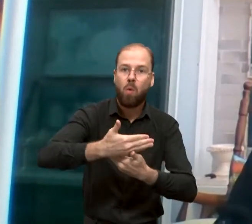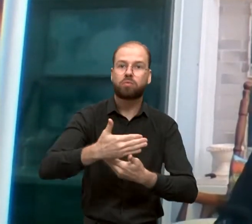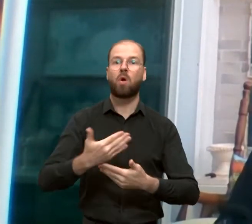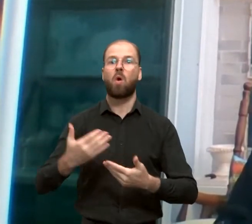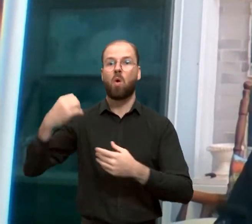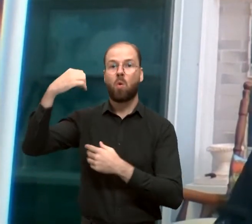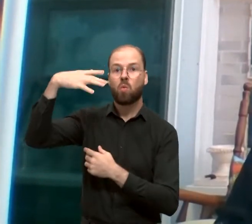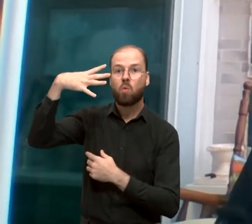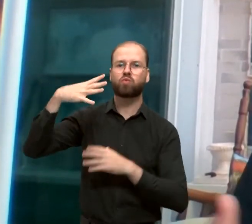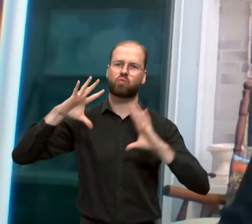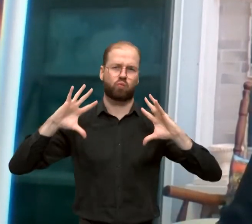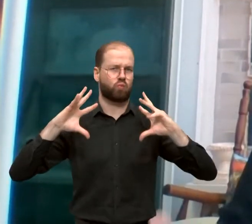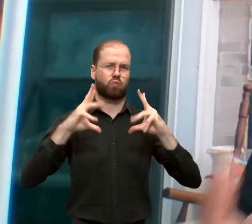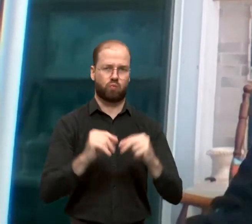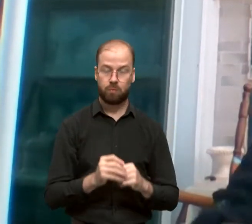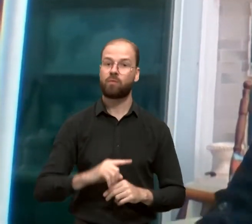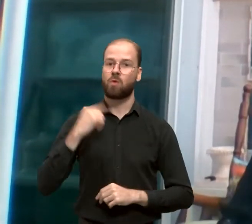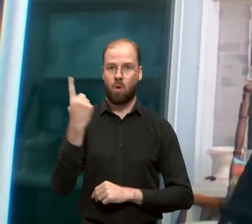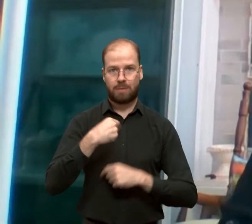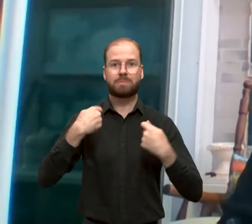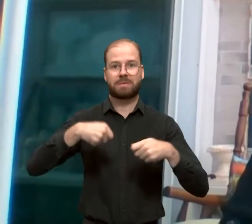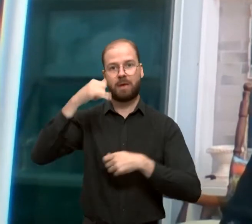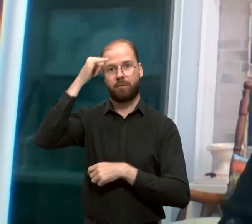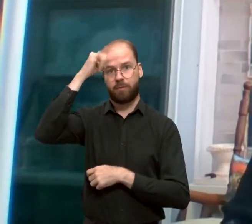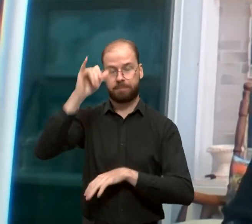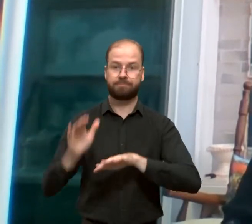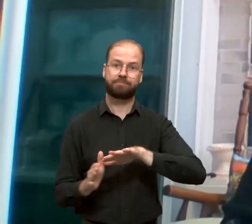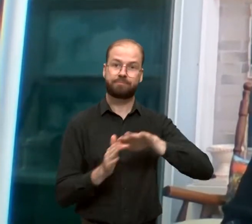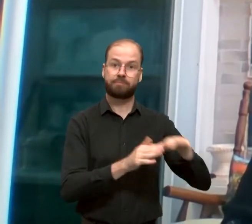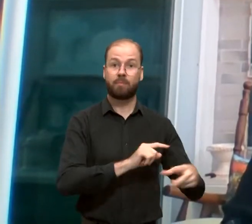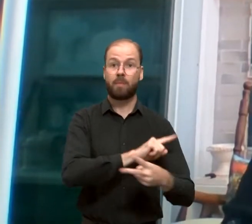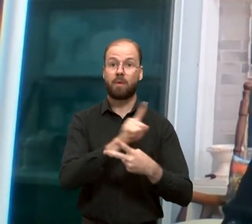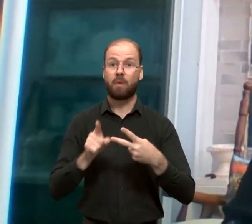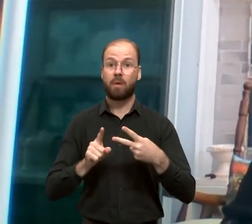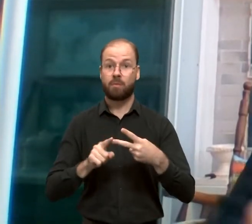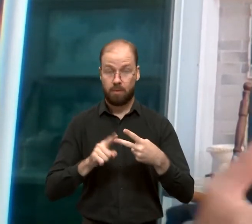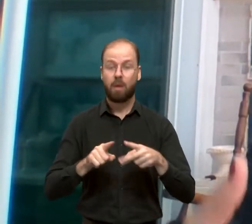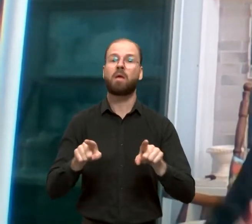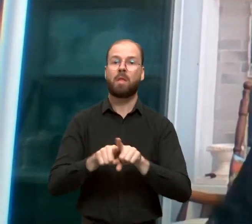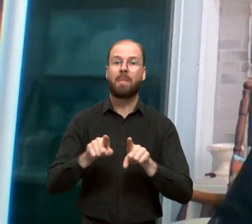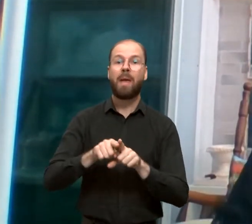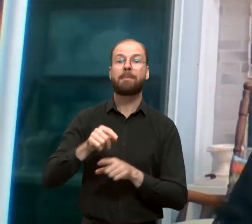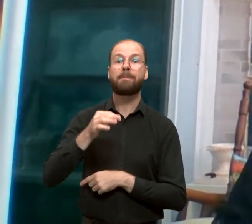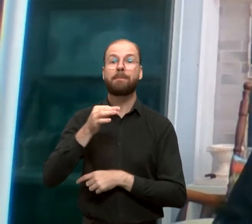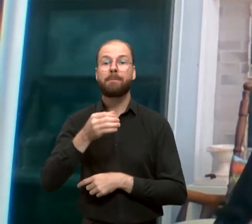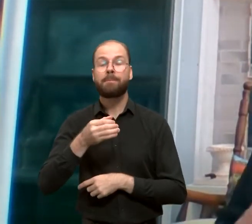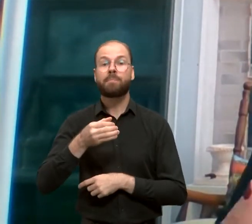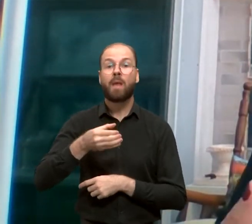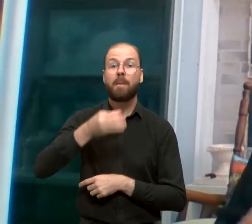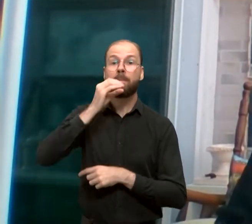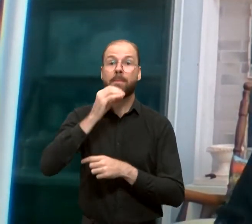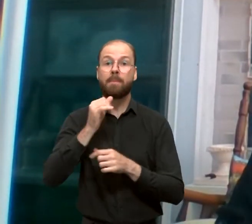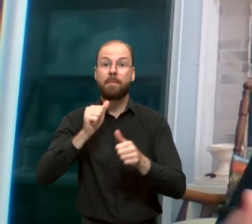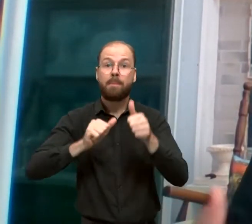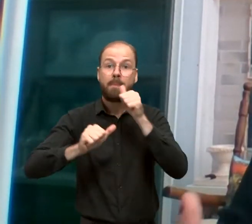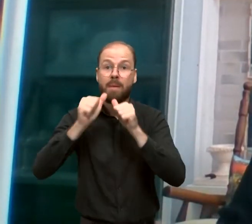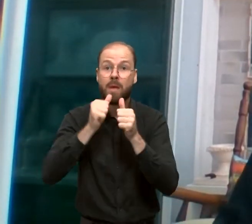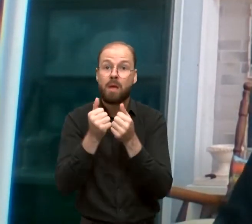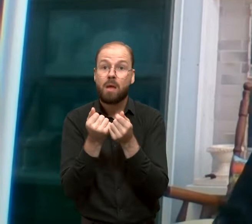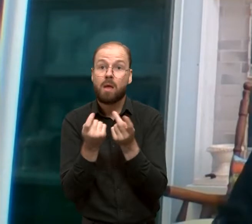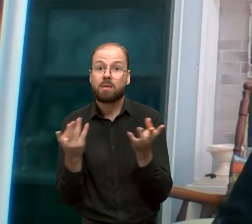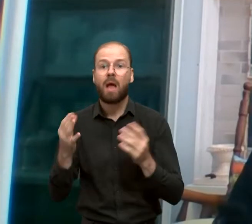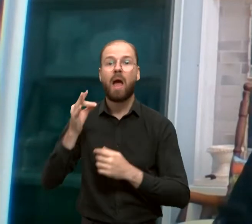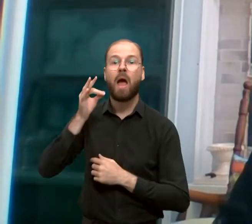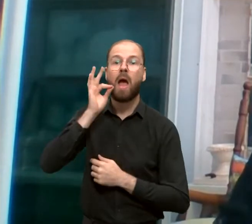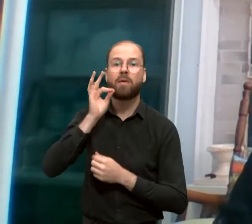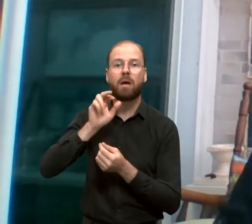gente tem que também evitar todas as bebidas cafeinadas, que já foram ditas, né? Principalmente no período da tarde